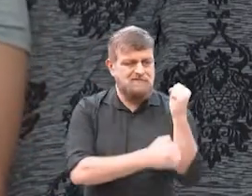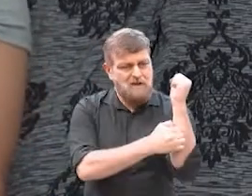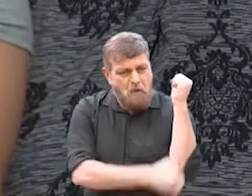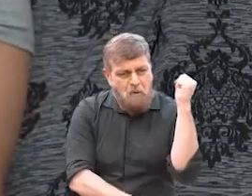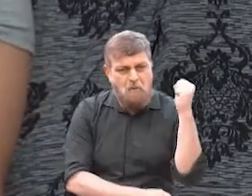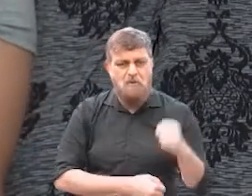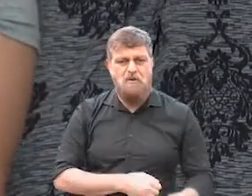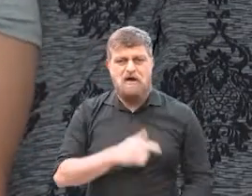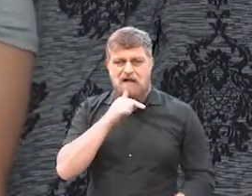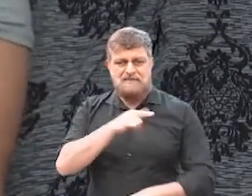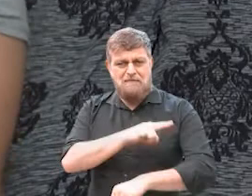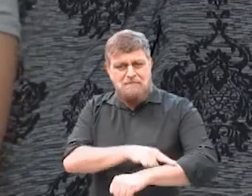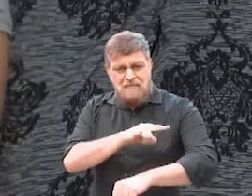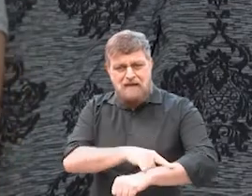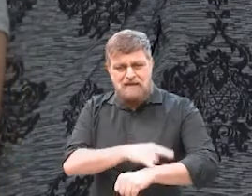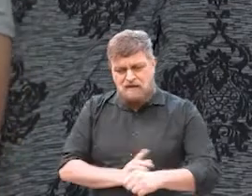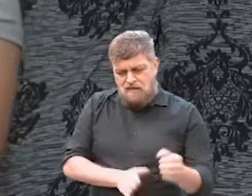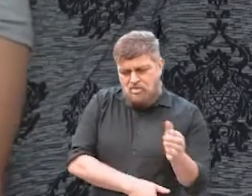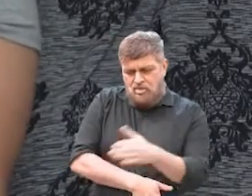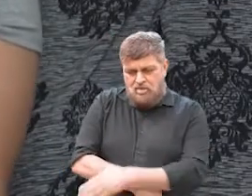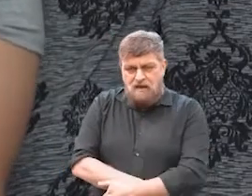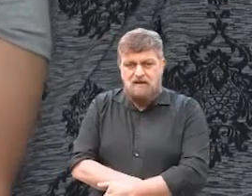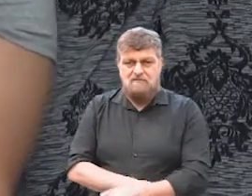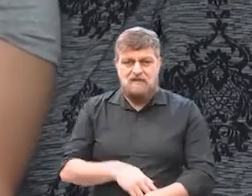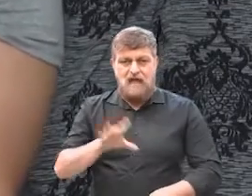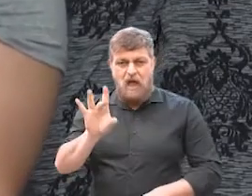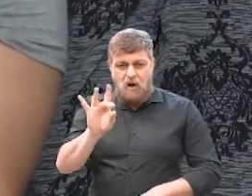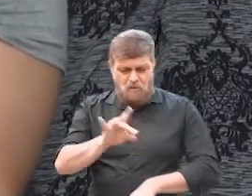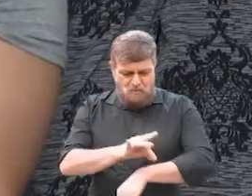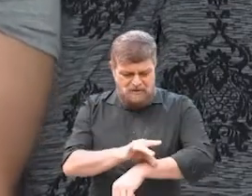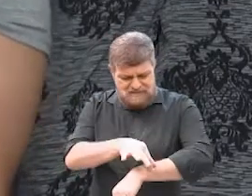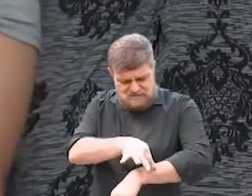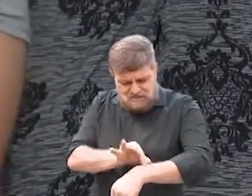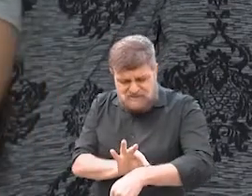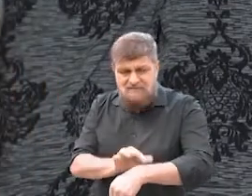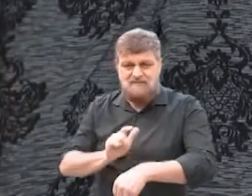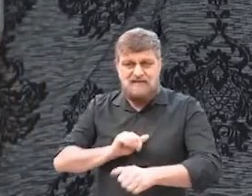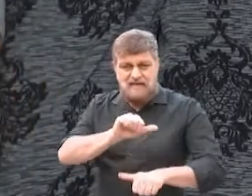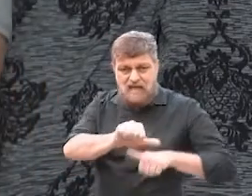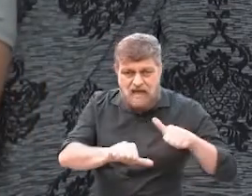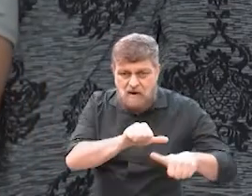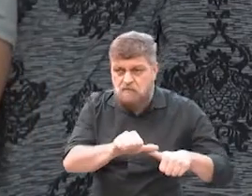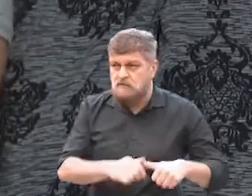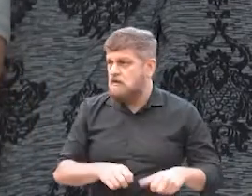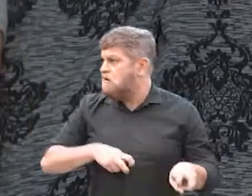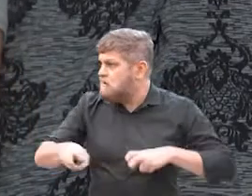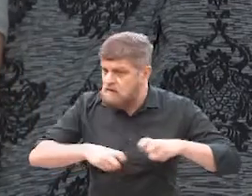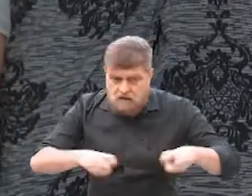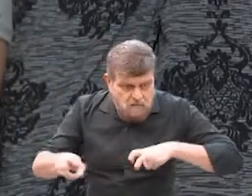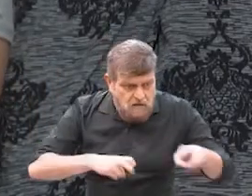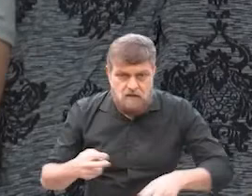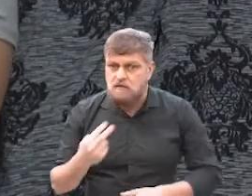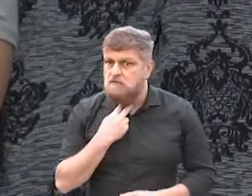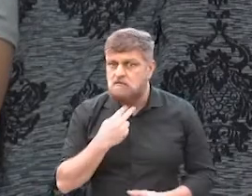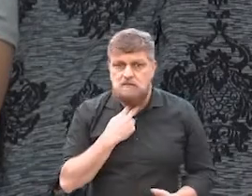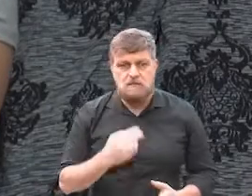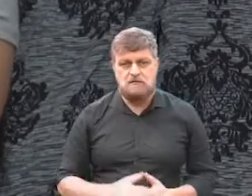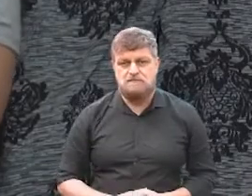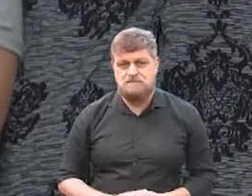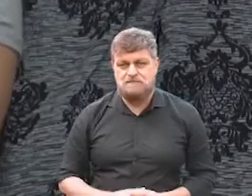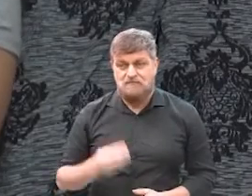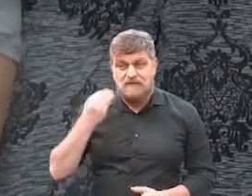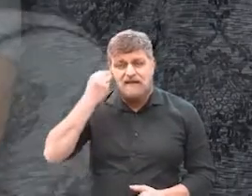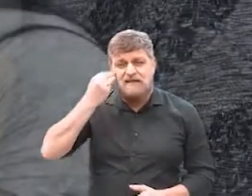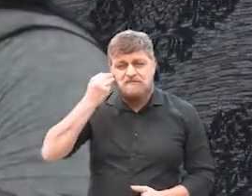já evacuou, ele já urinou, ele já tem uma troca de curativo, ele já tem uma outra necessidade. E aí, o que